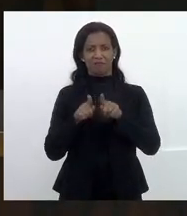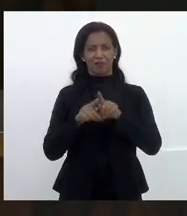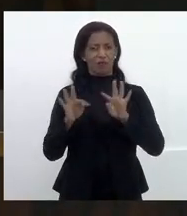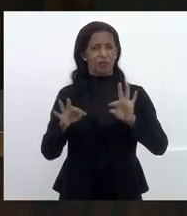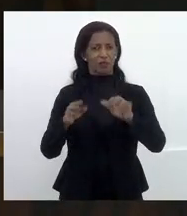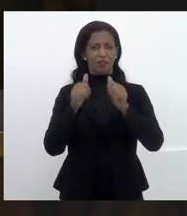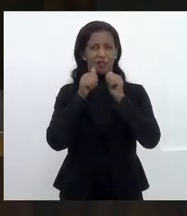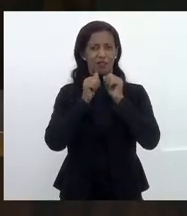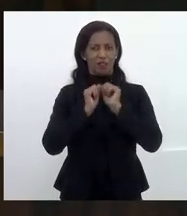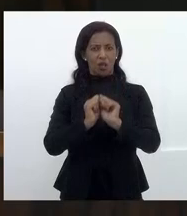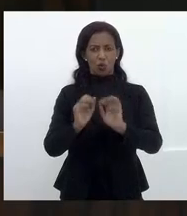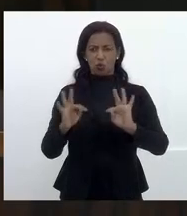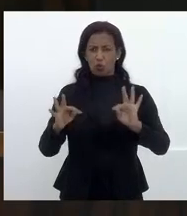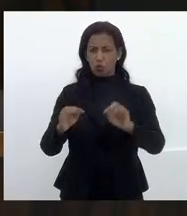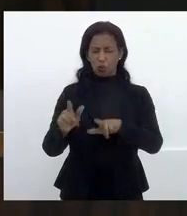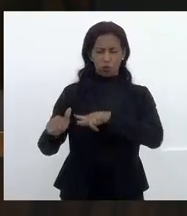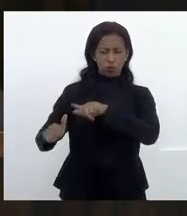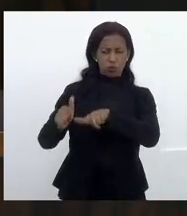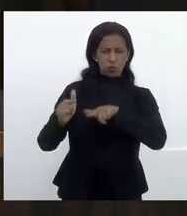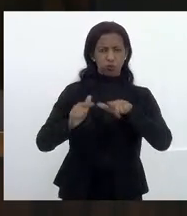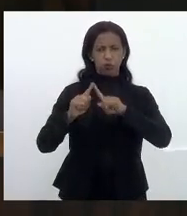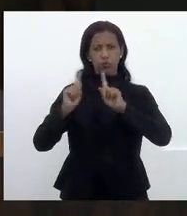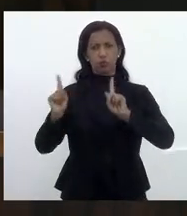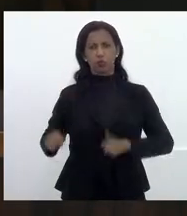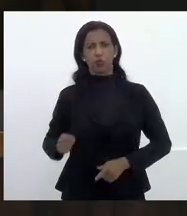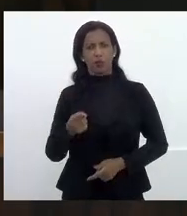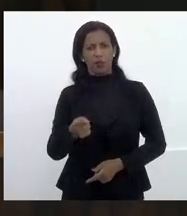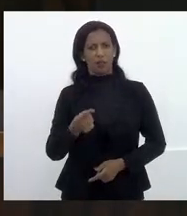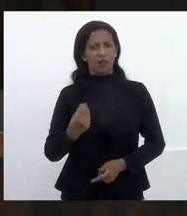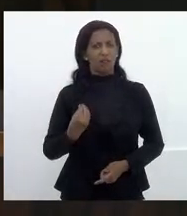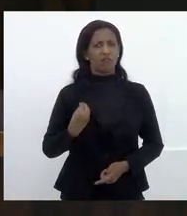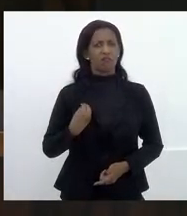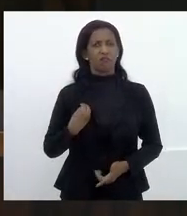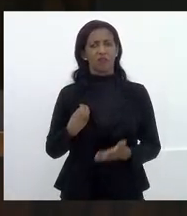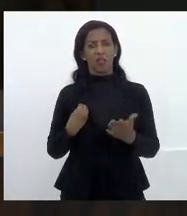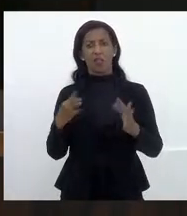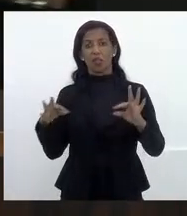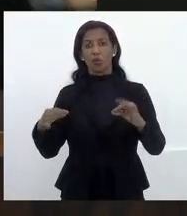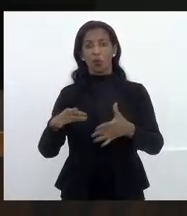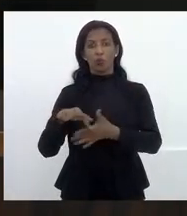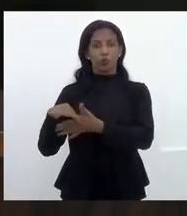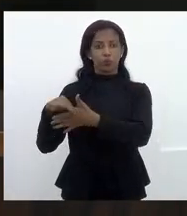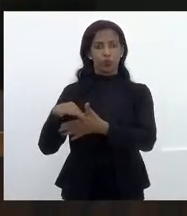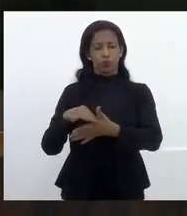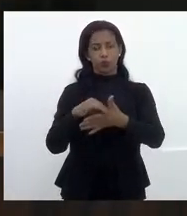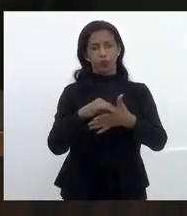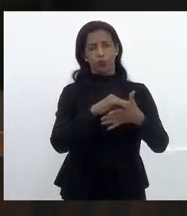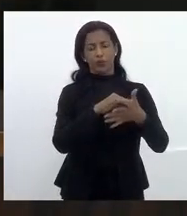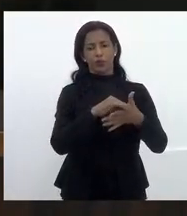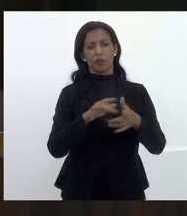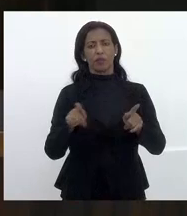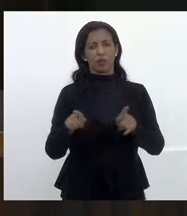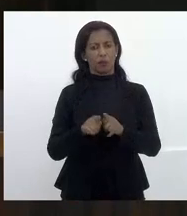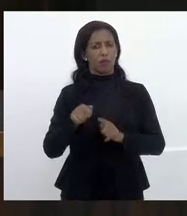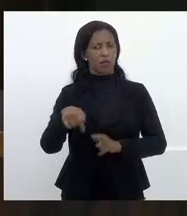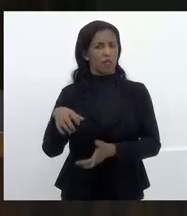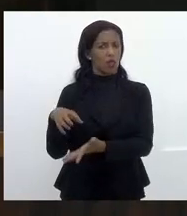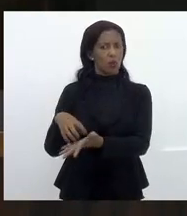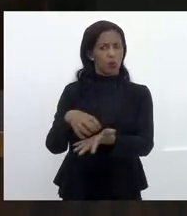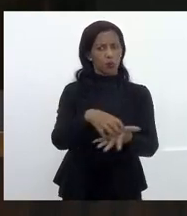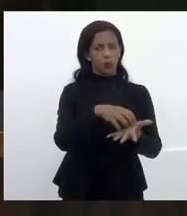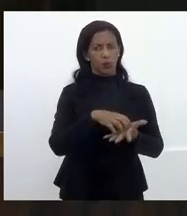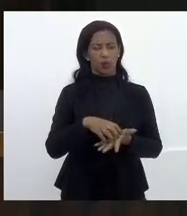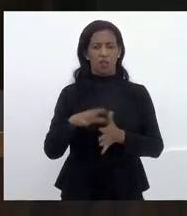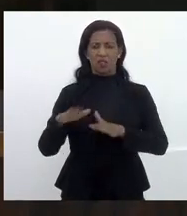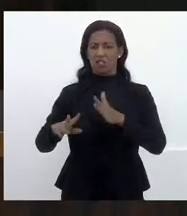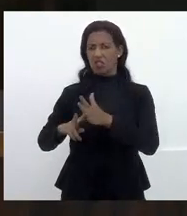mas especialmente todos os servidores públicos aqui presente e todas as representações de servidores públicos aqui presente